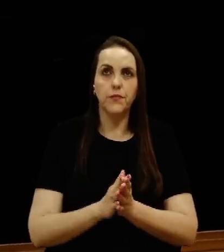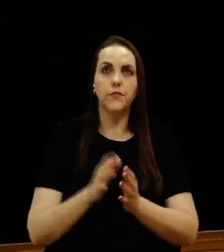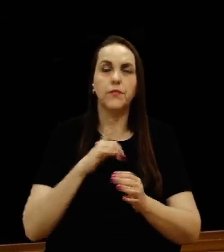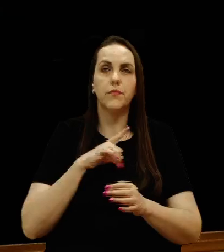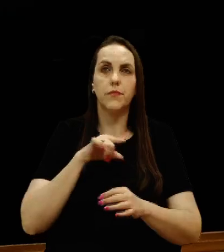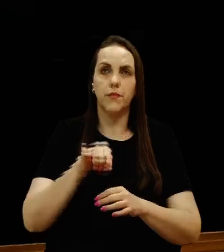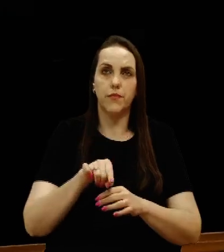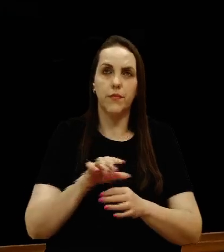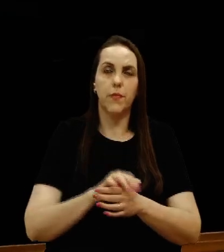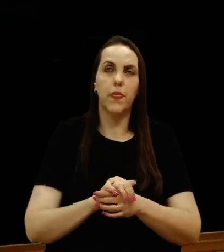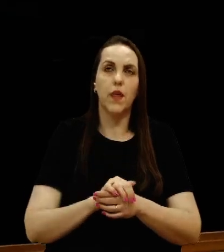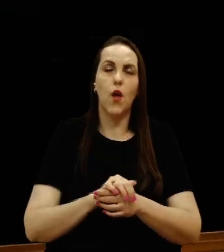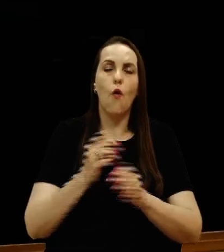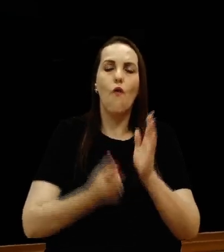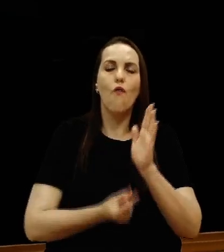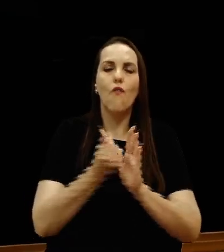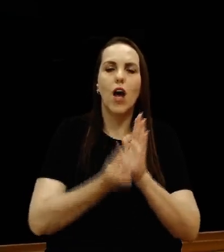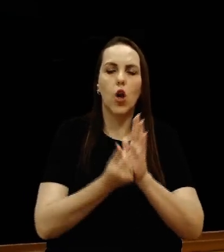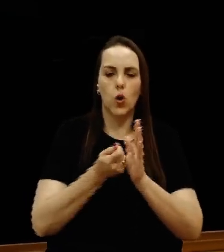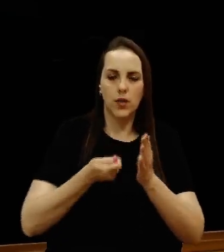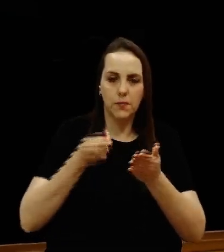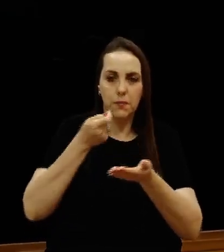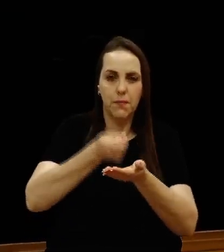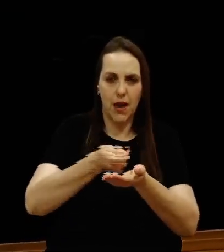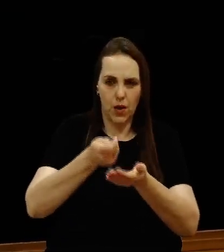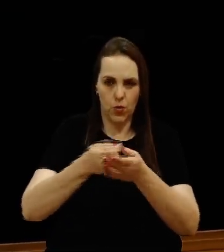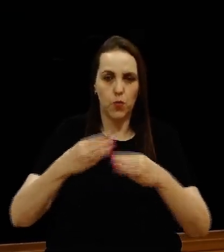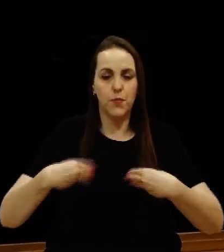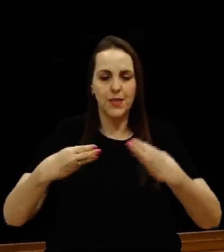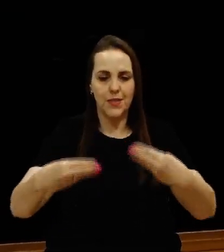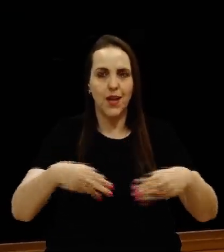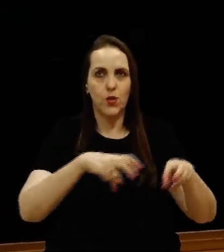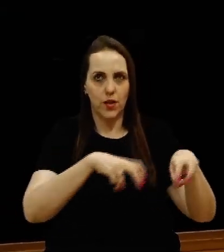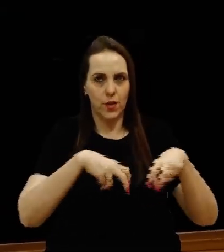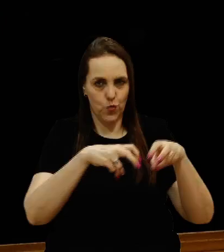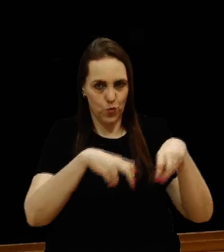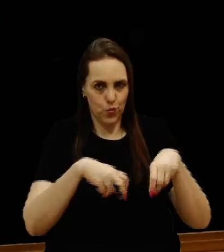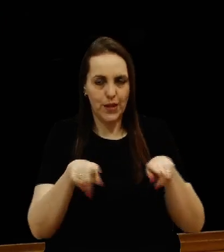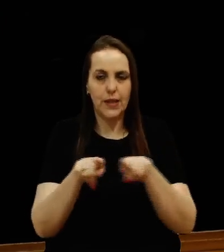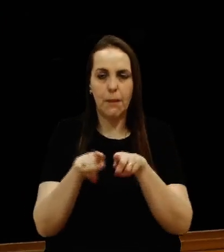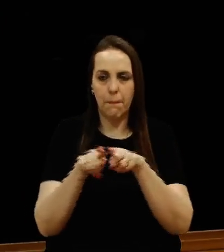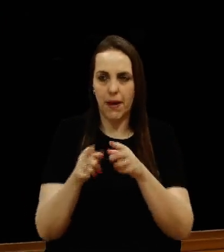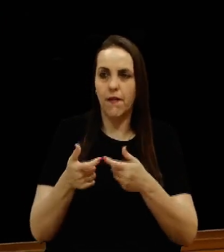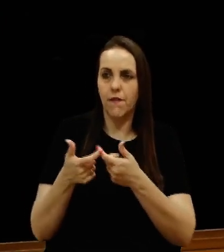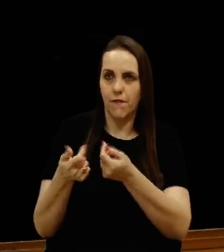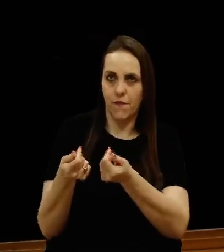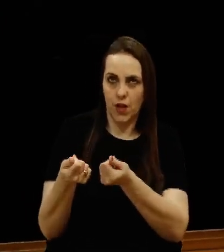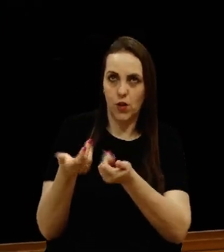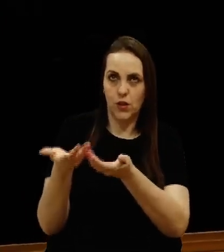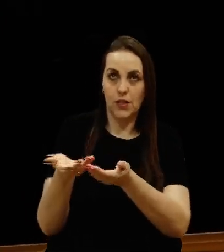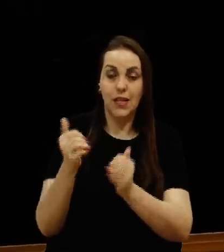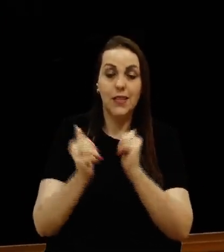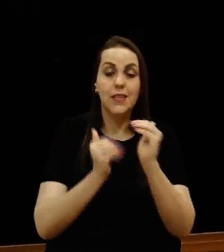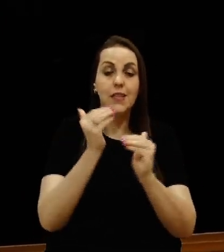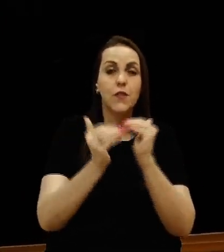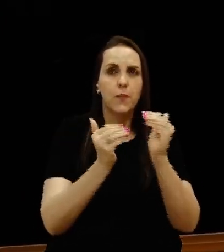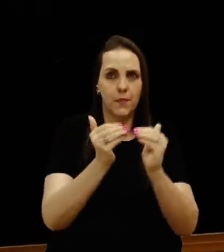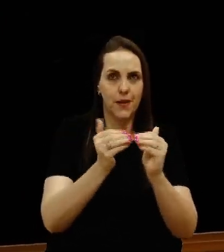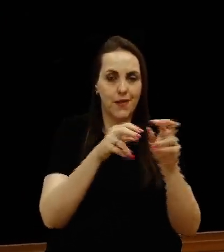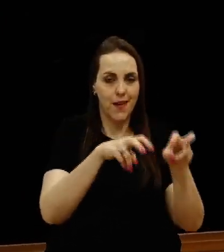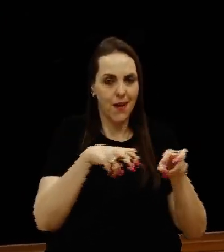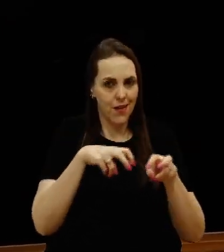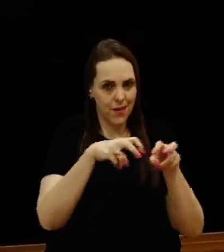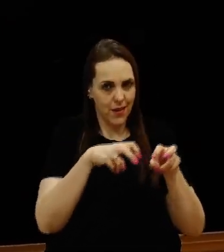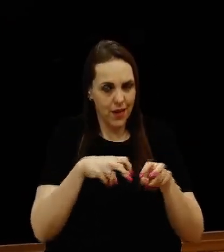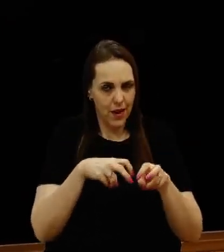os valores destinados ao Ministério da Agricultura e os valores destinados ao Ministério do Desenvolvimento Agrário precisam promover